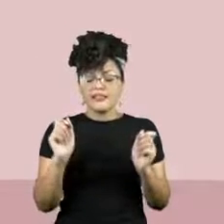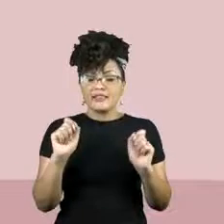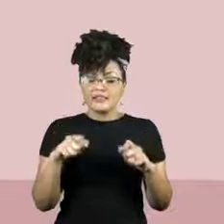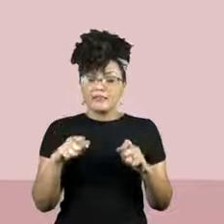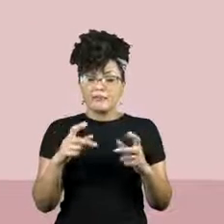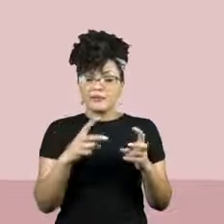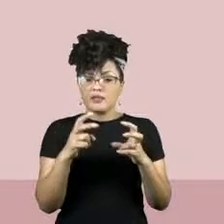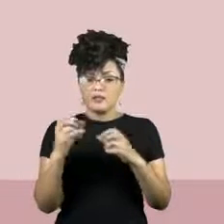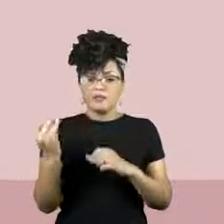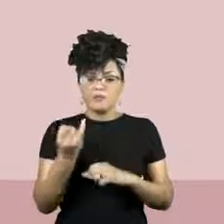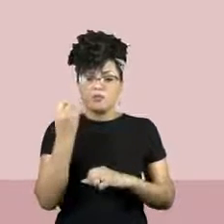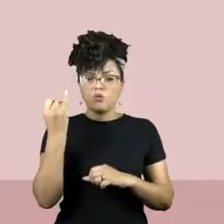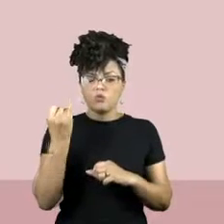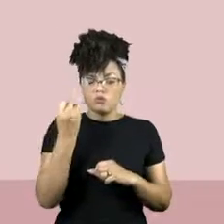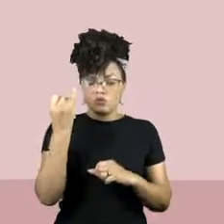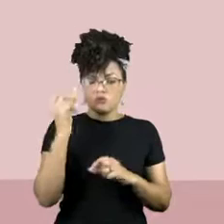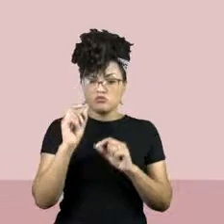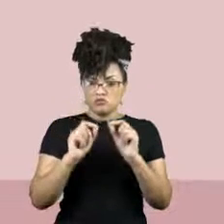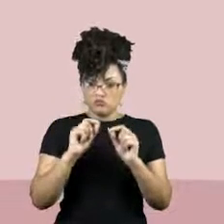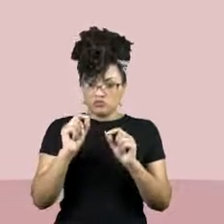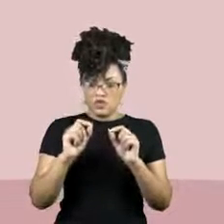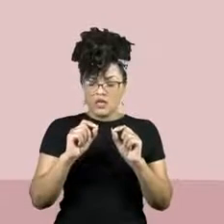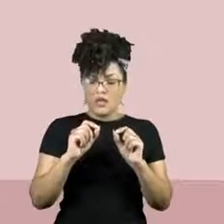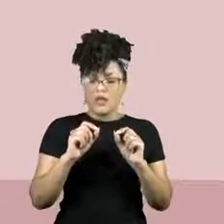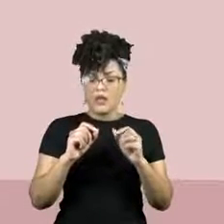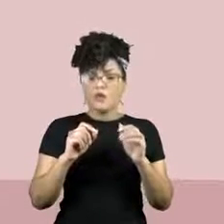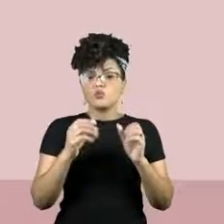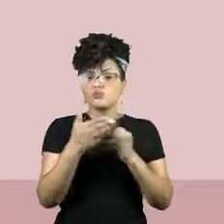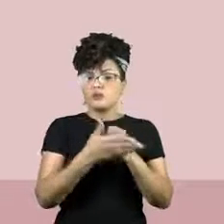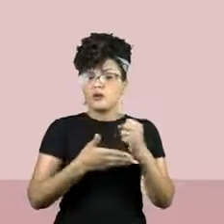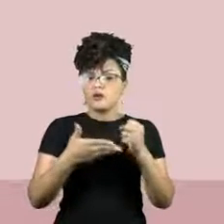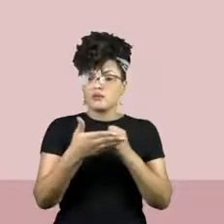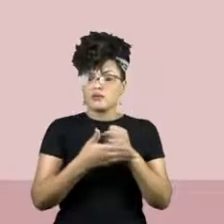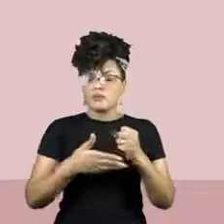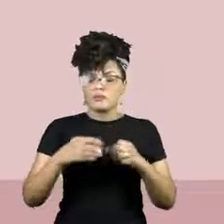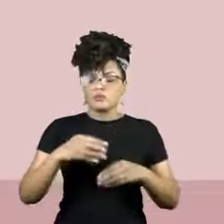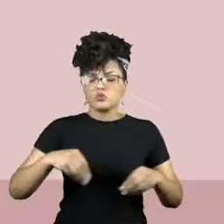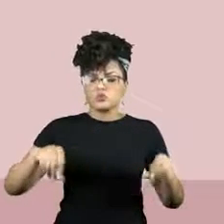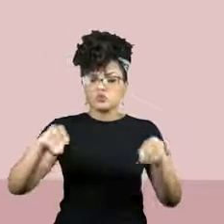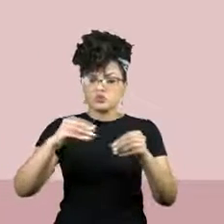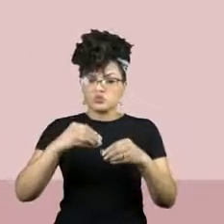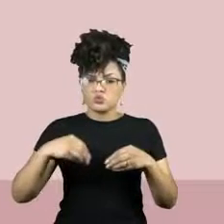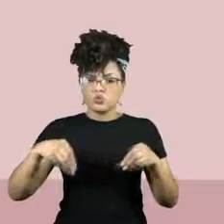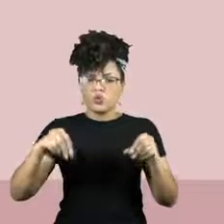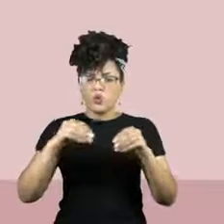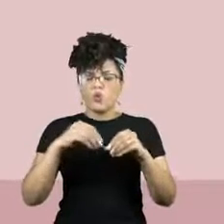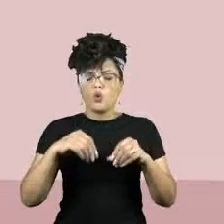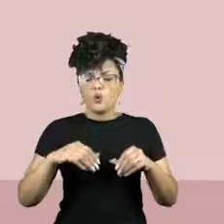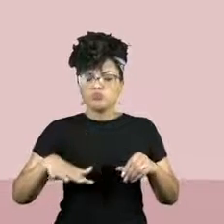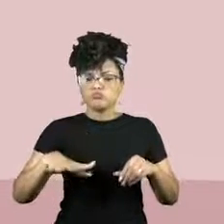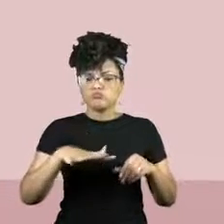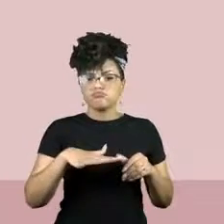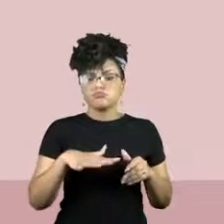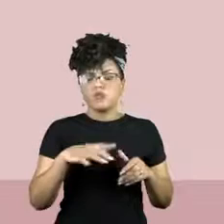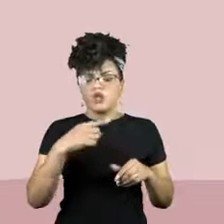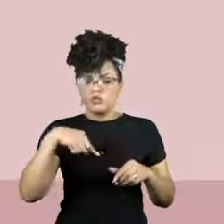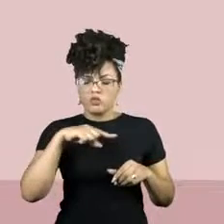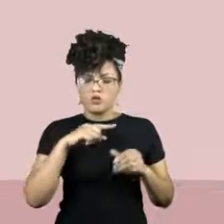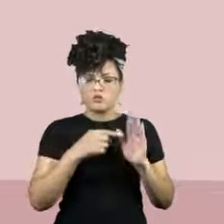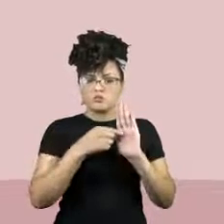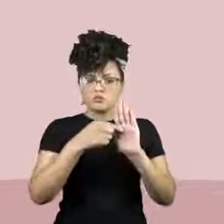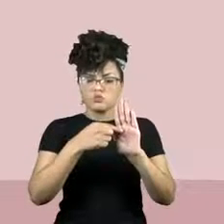importância desses tais parâmetros de solo, tá? Os parâmetros de solo foram comentados, eu mostrei um pouco deles ali no modelo